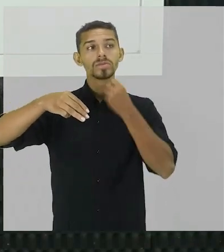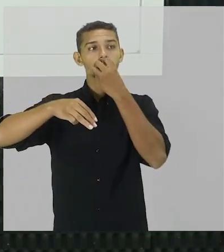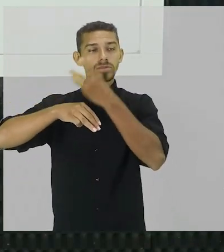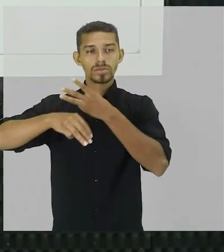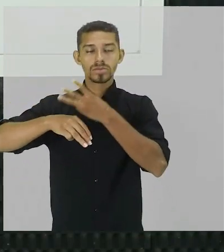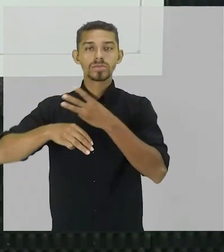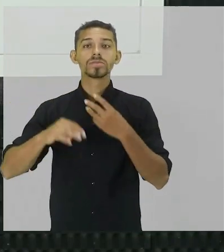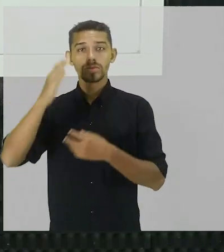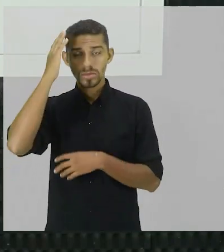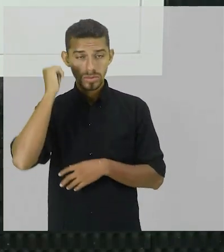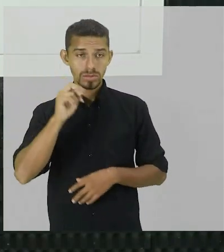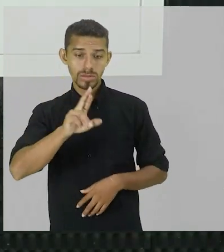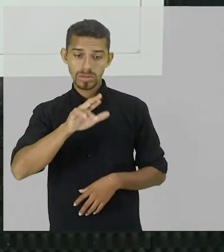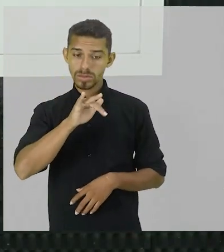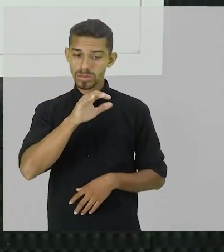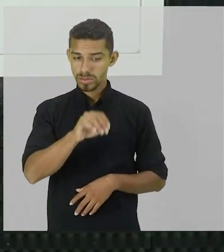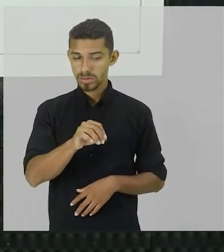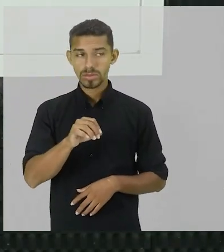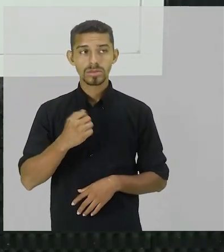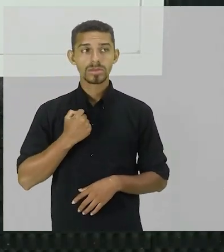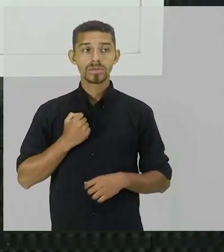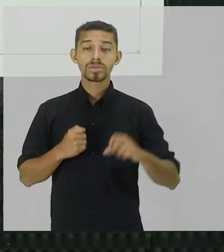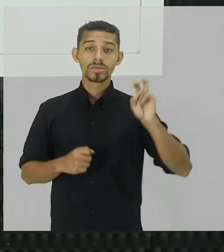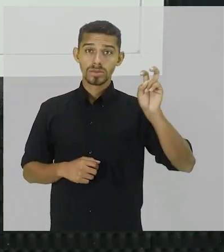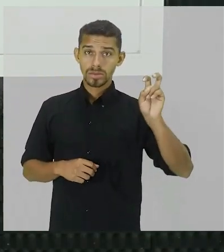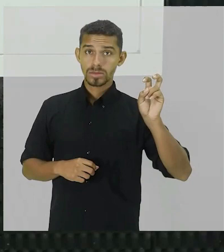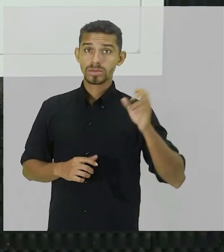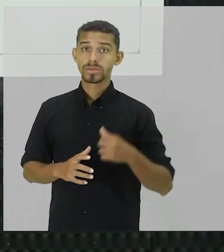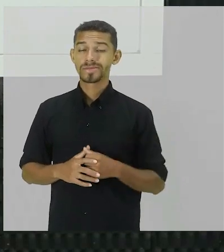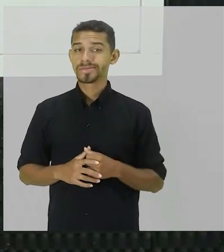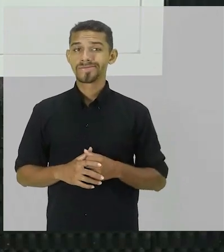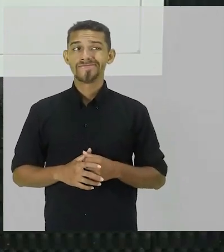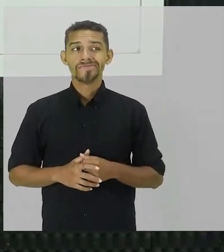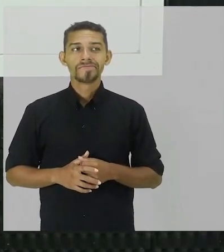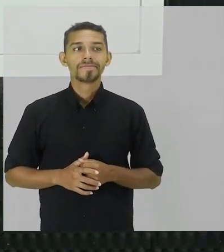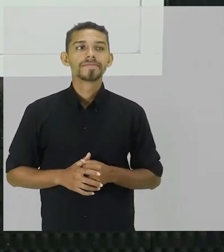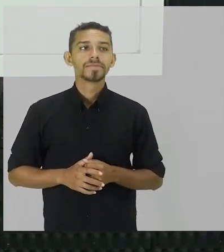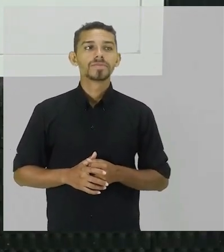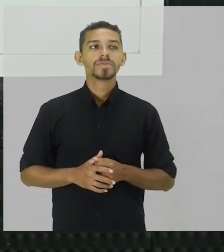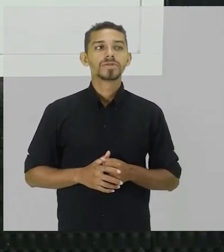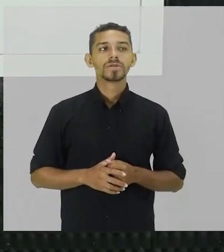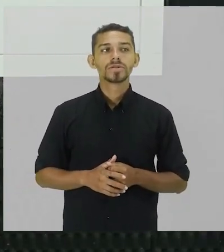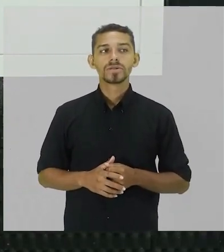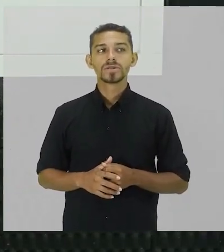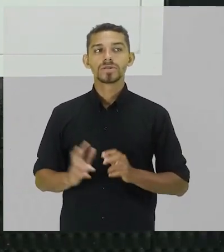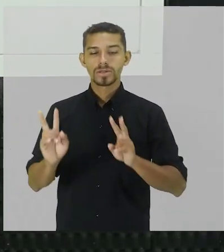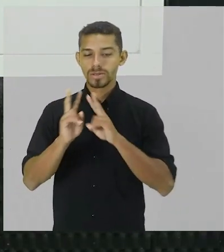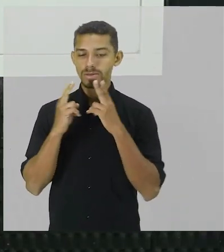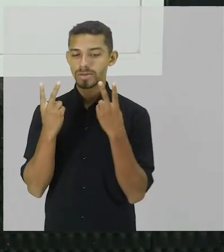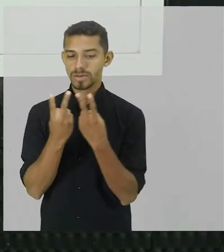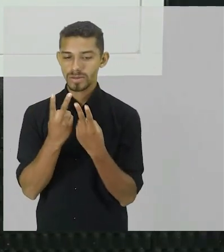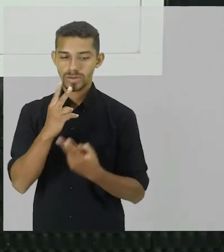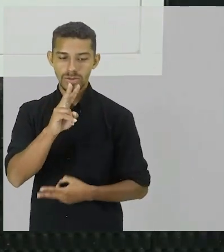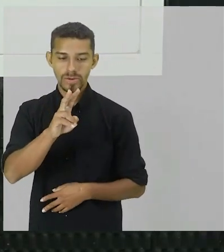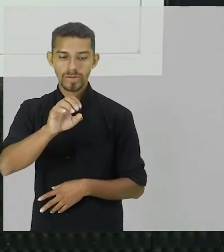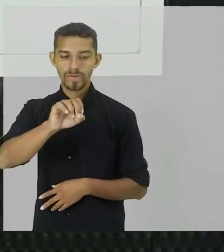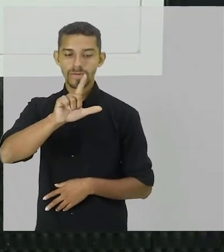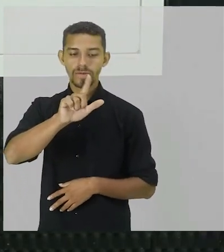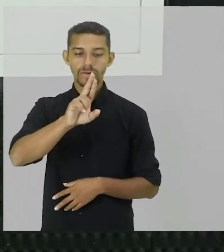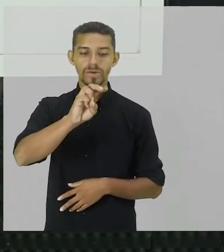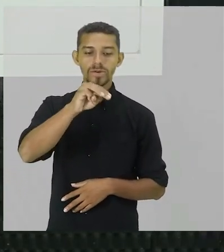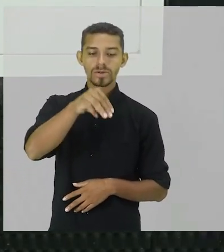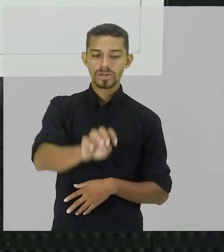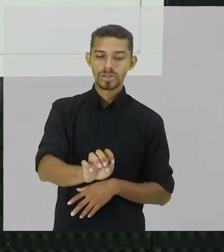5. Eu preciso saber aqui a altura. Ora, o volume de um cilindro